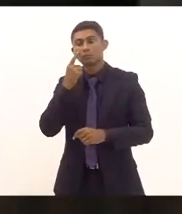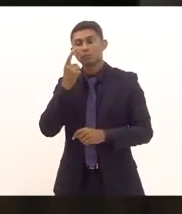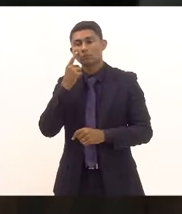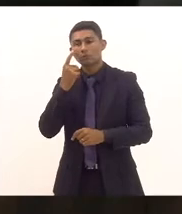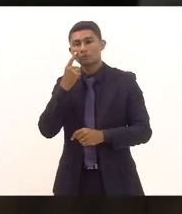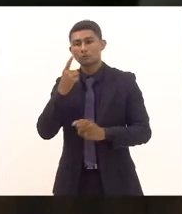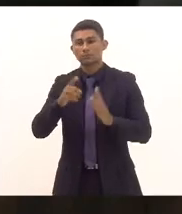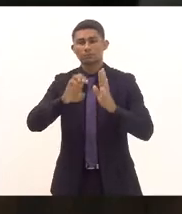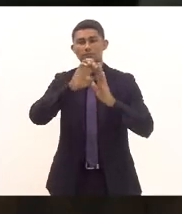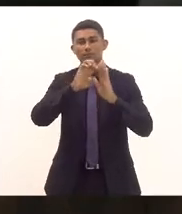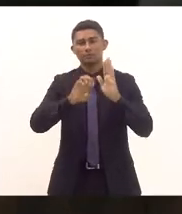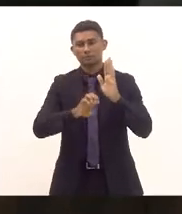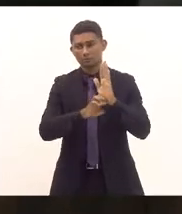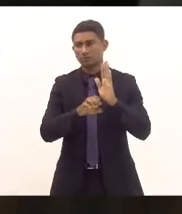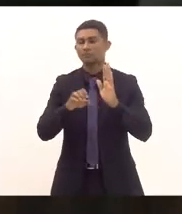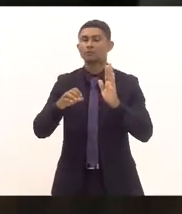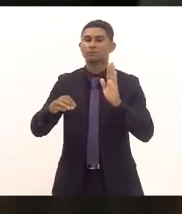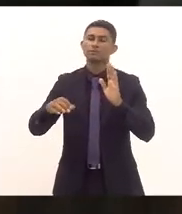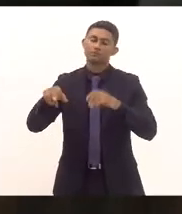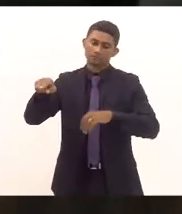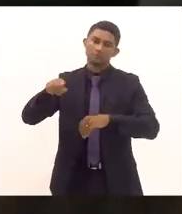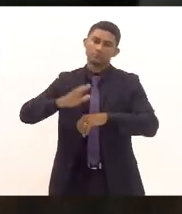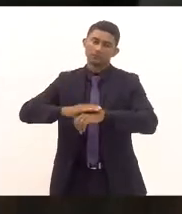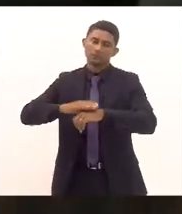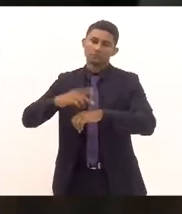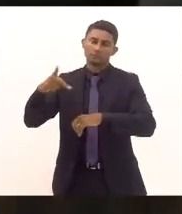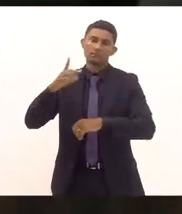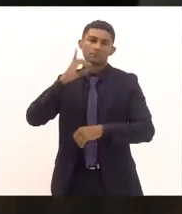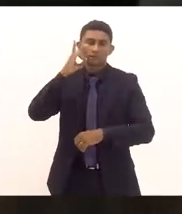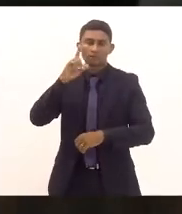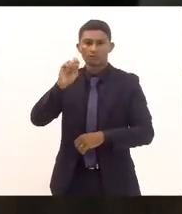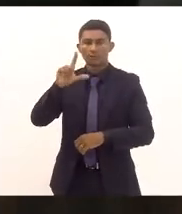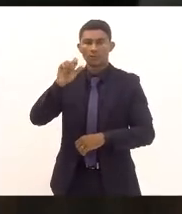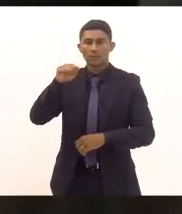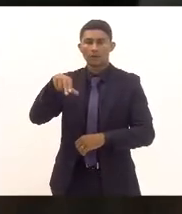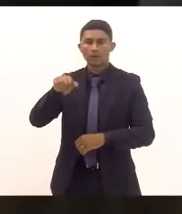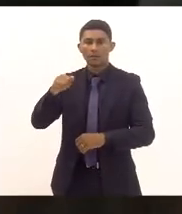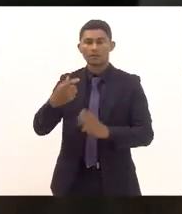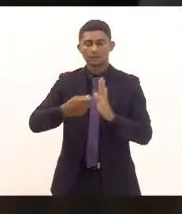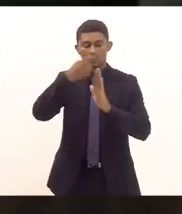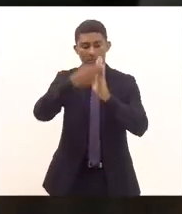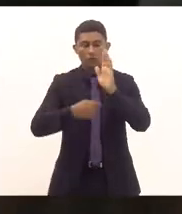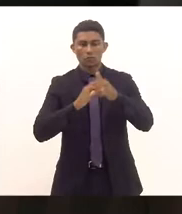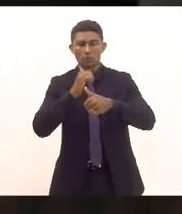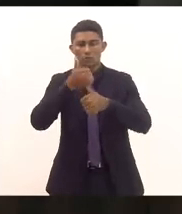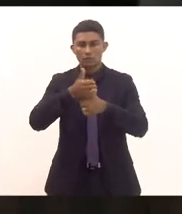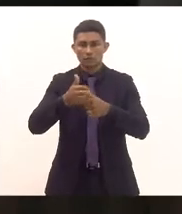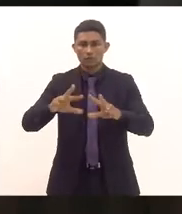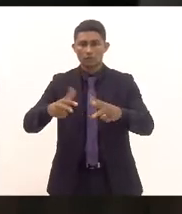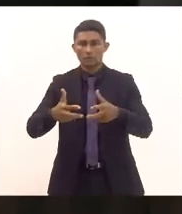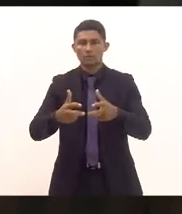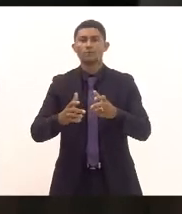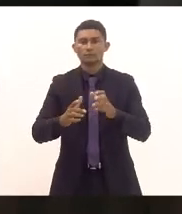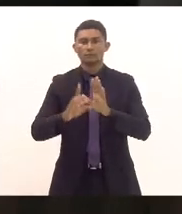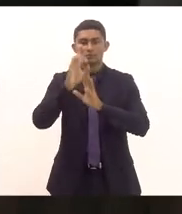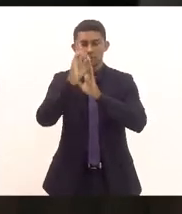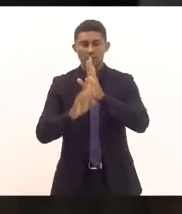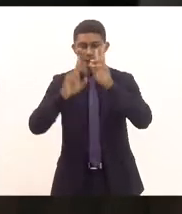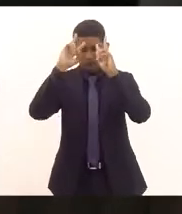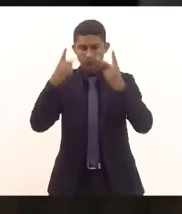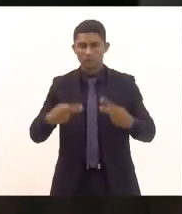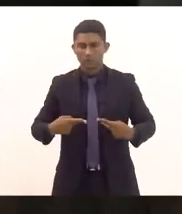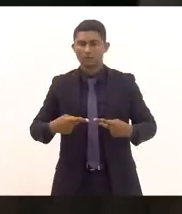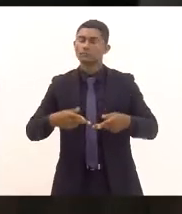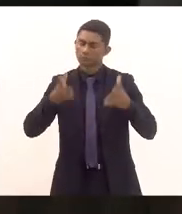as emendas da deputada Ana não substitutivo da comissão de direitos humanos e aí a gente Serraria agora